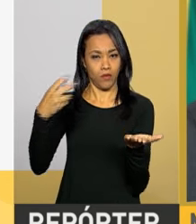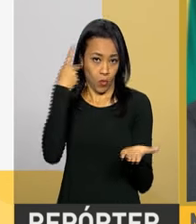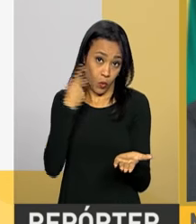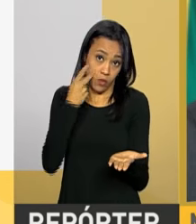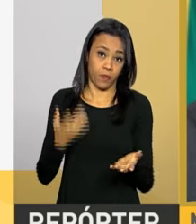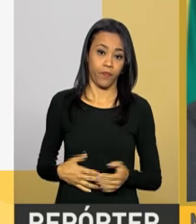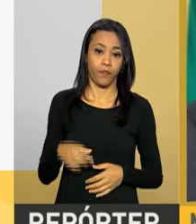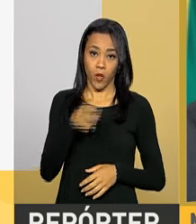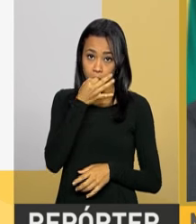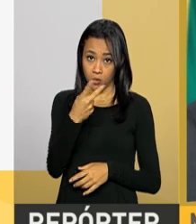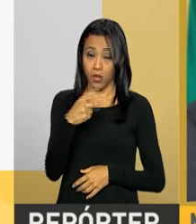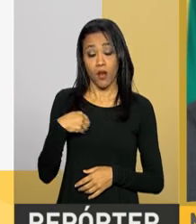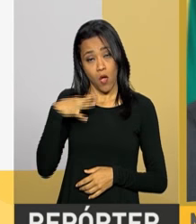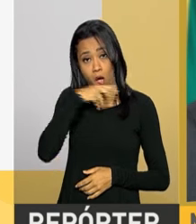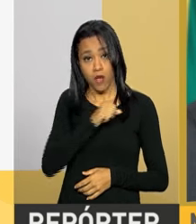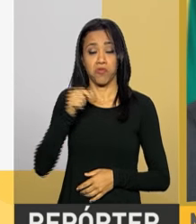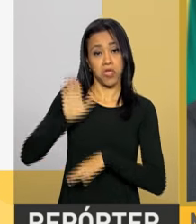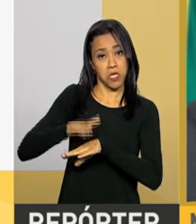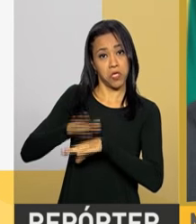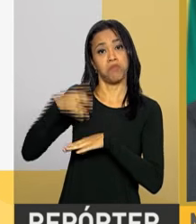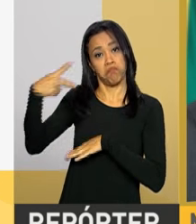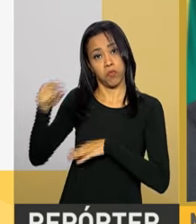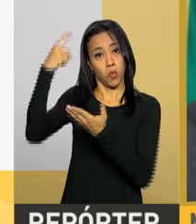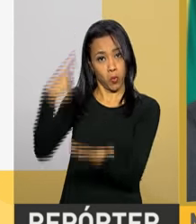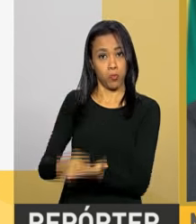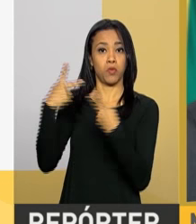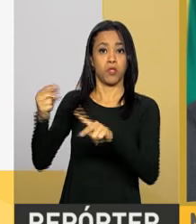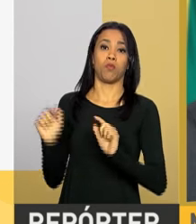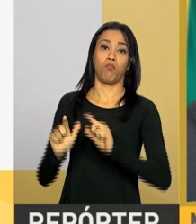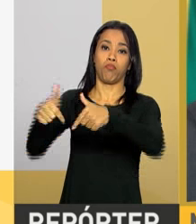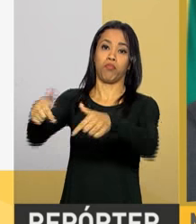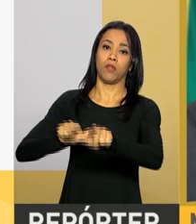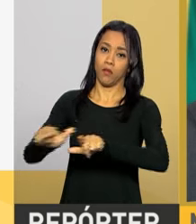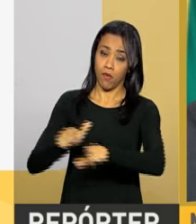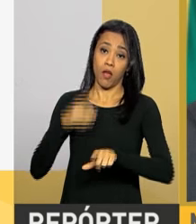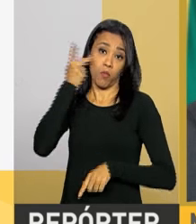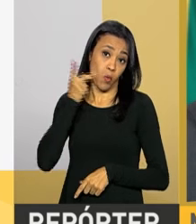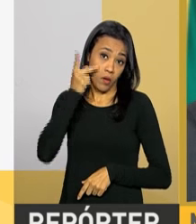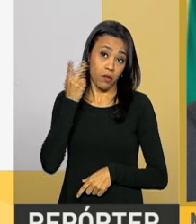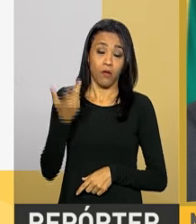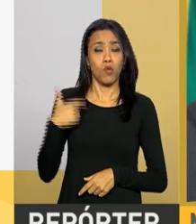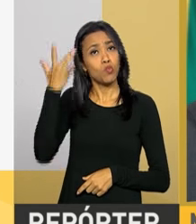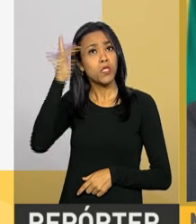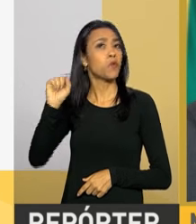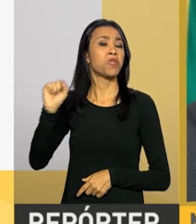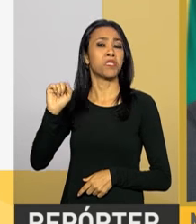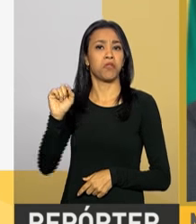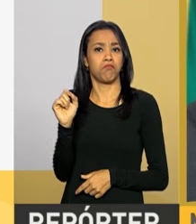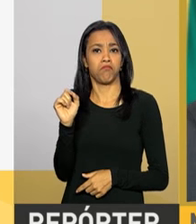o papel dele não sei eh Quais são as razões é claro que ele estará Possivelmente motivado por